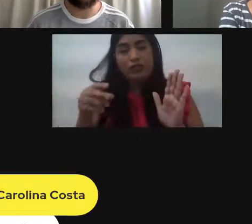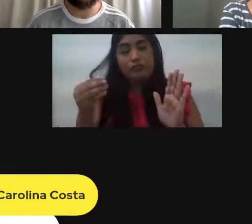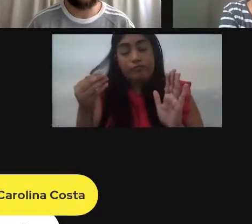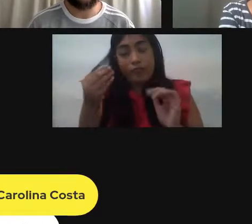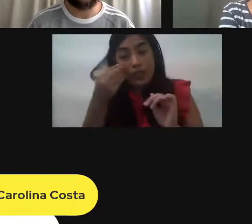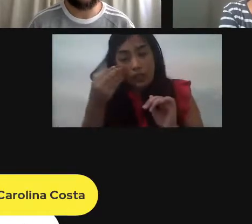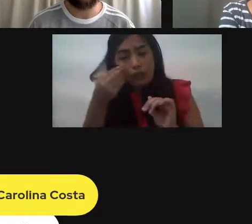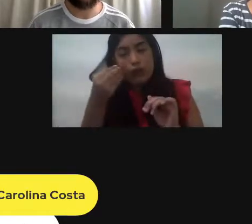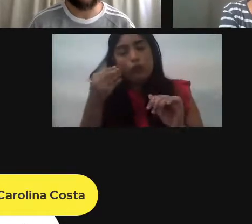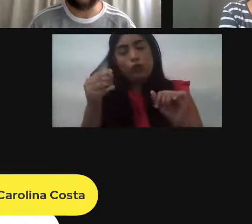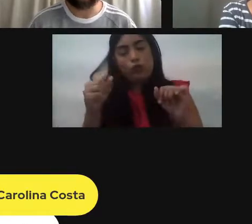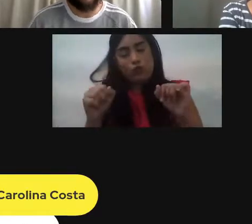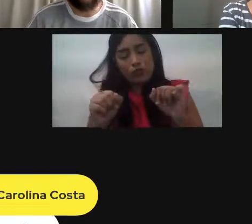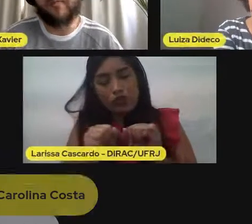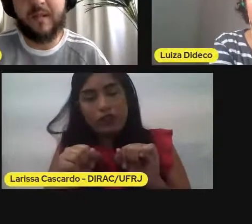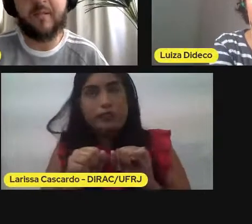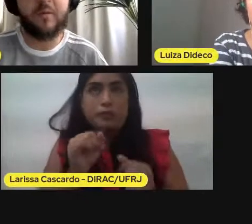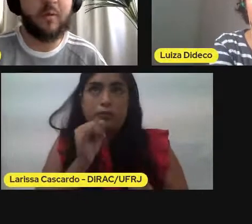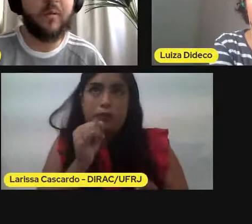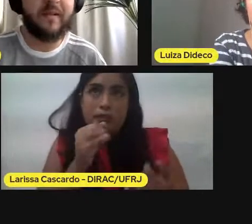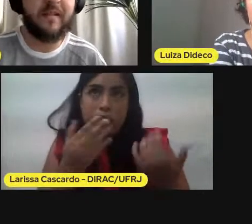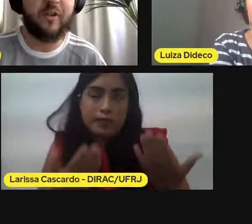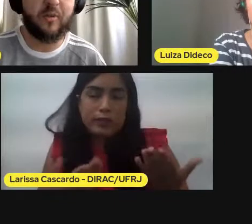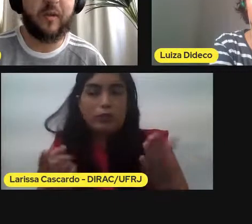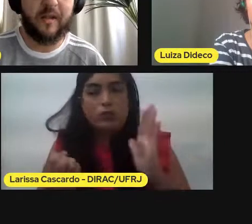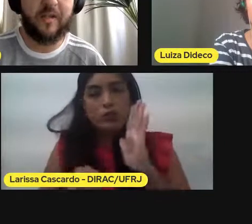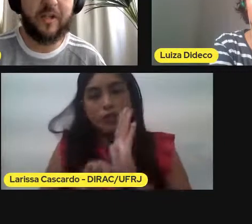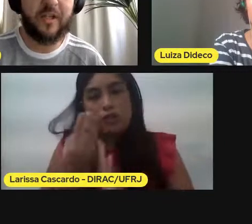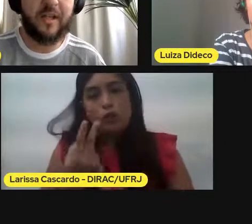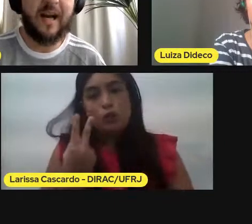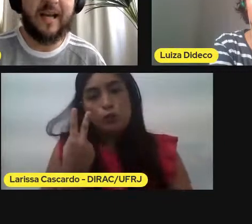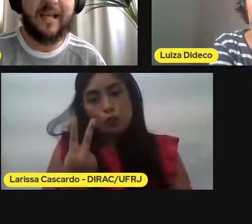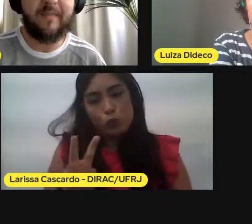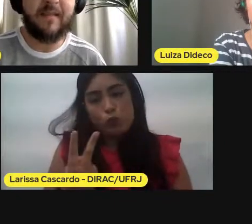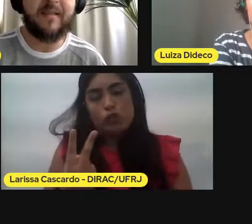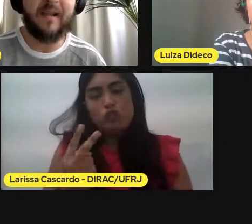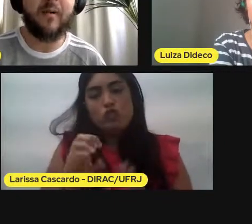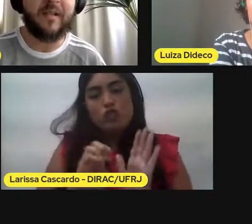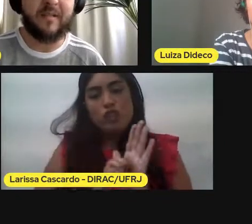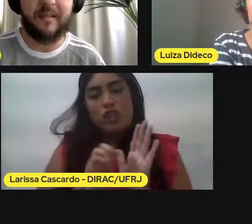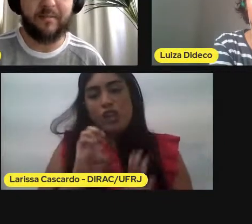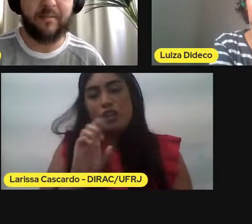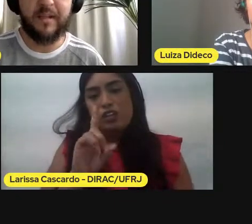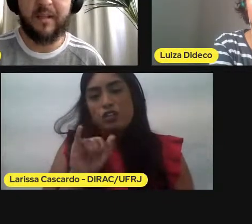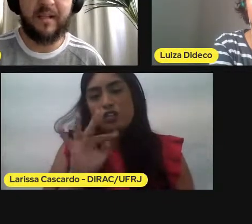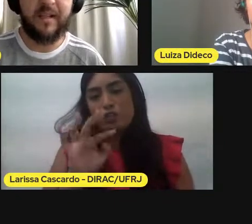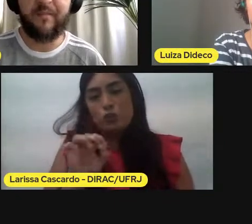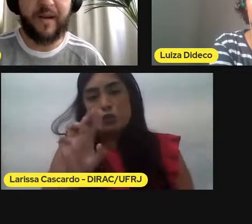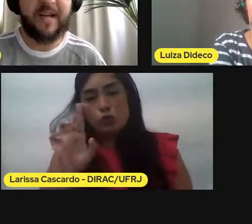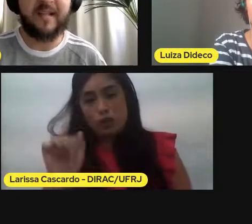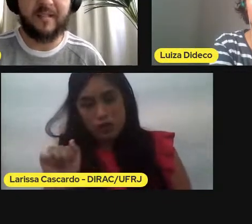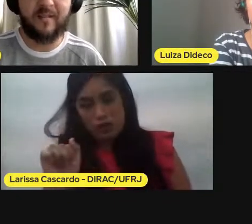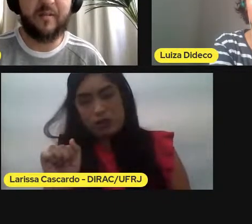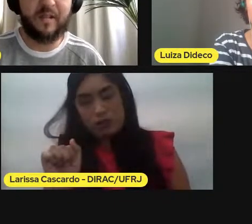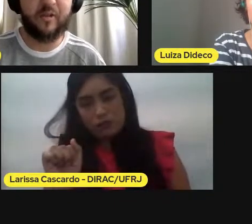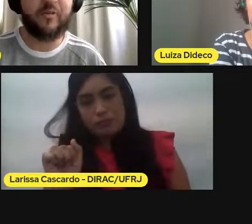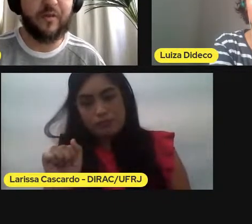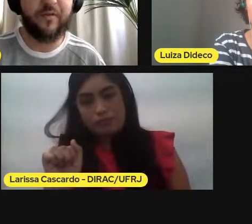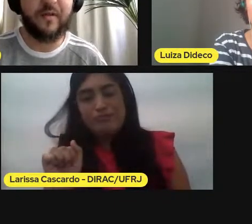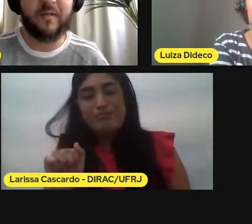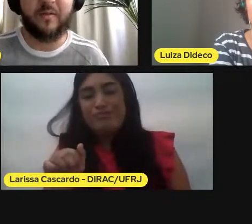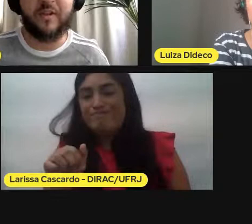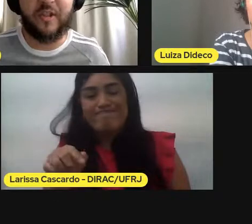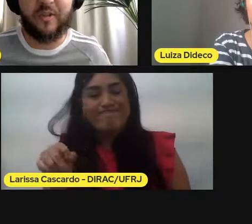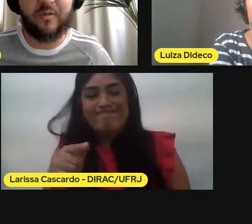fazer, por exemplo, fundando duas editoras, a Ibis e a Olisipo, e fracassando nas